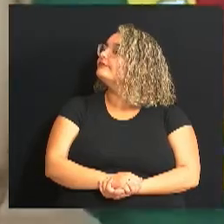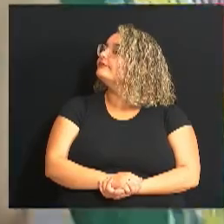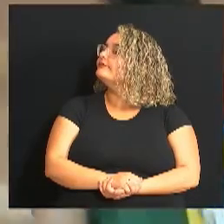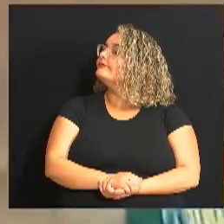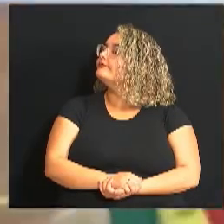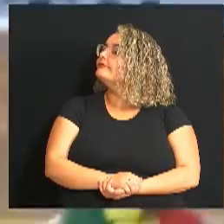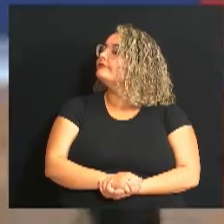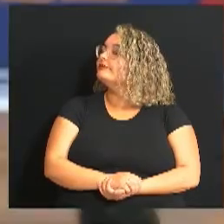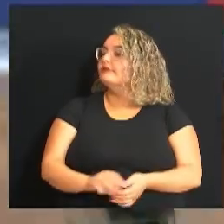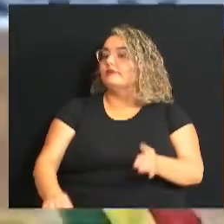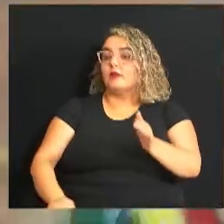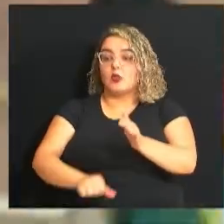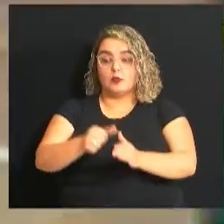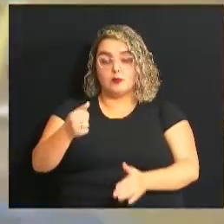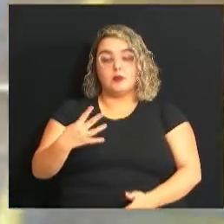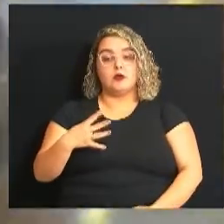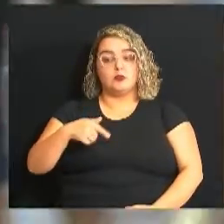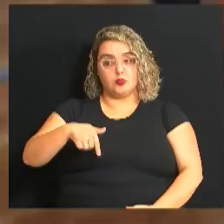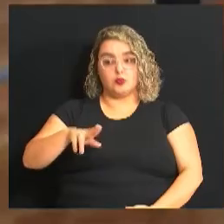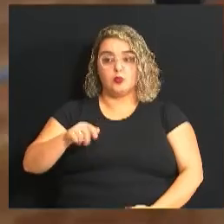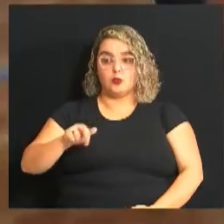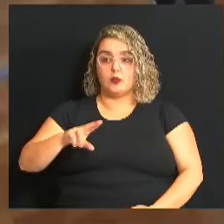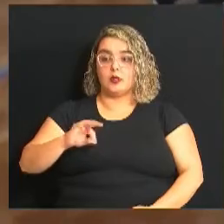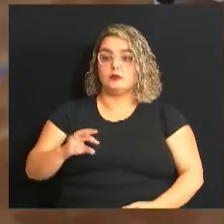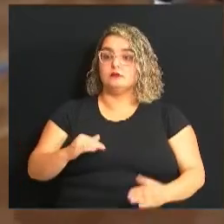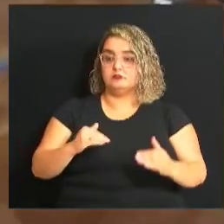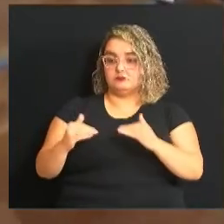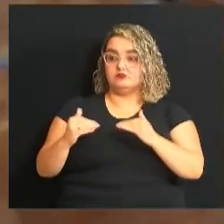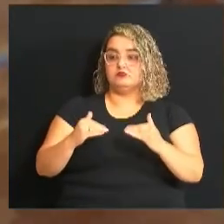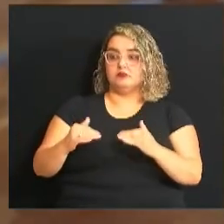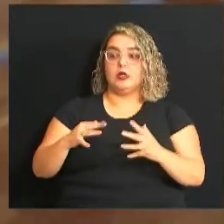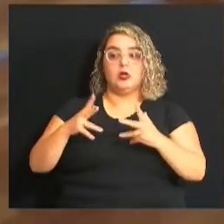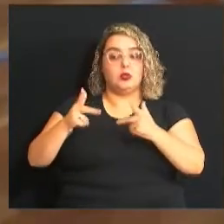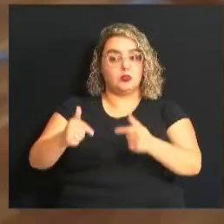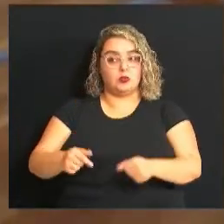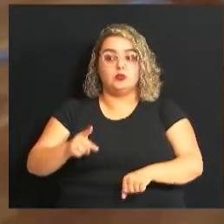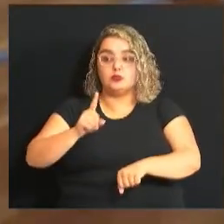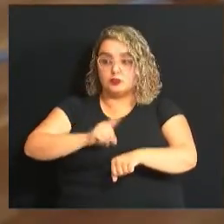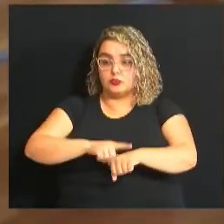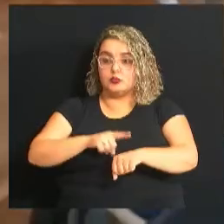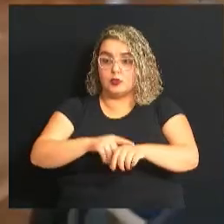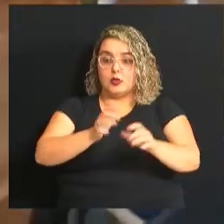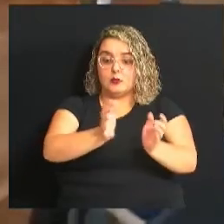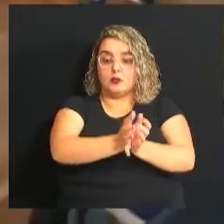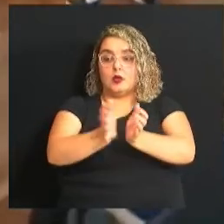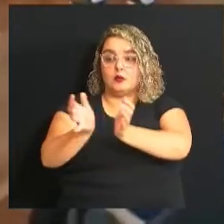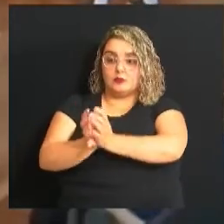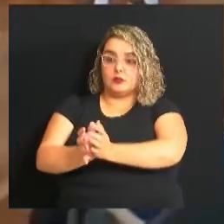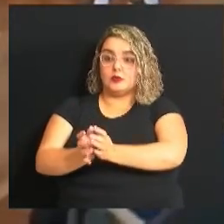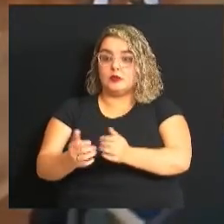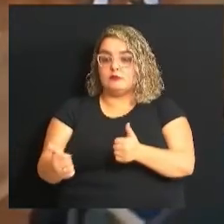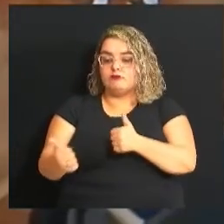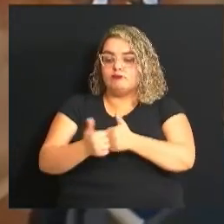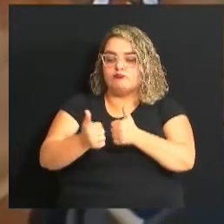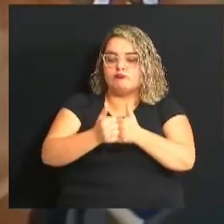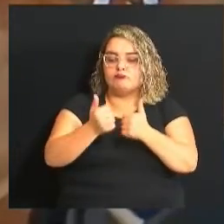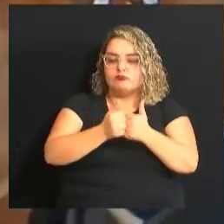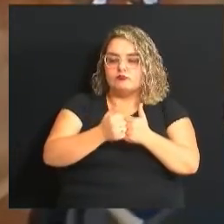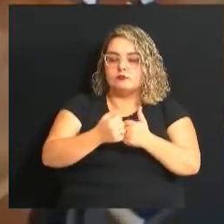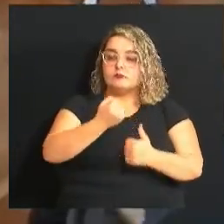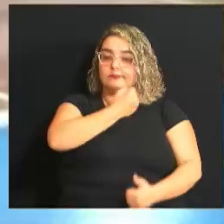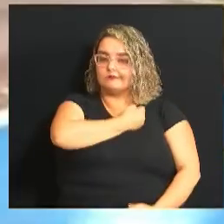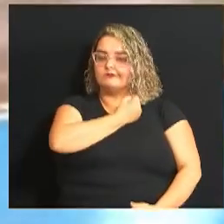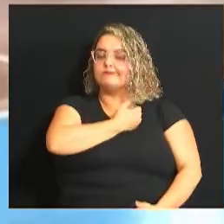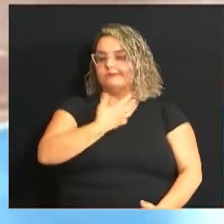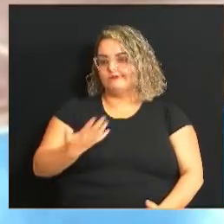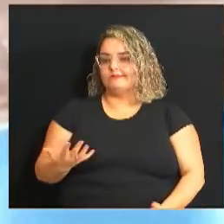O primeiro quarto foi equilibrado. Durante todo o tempo, as equipes ficaram próximas no placar,